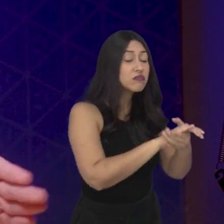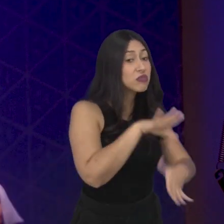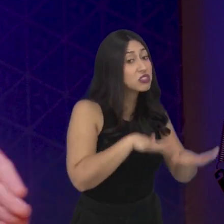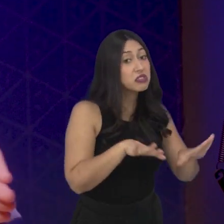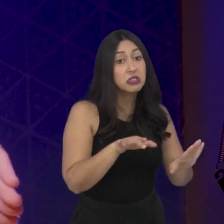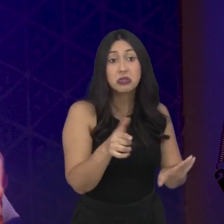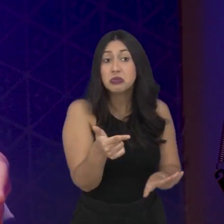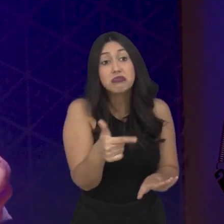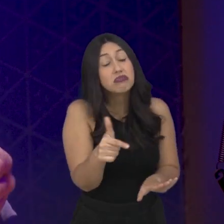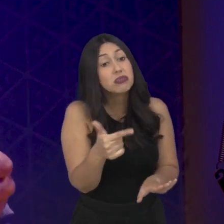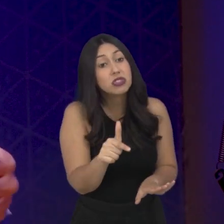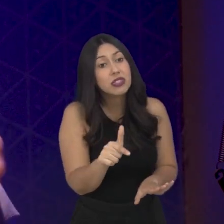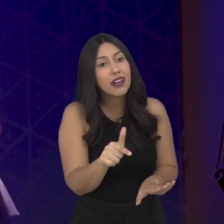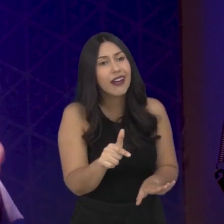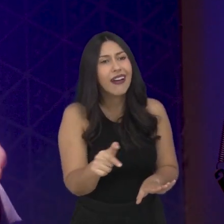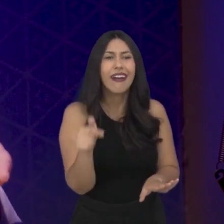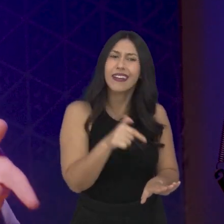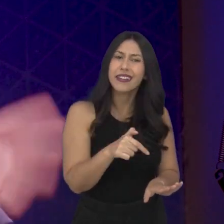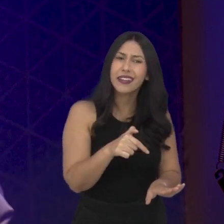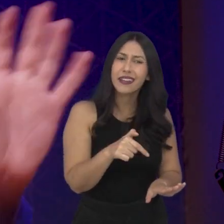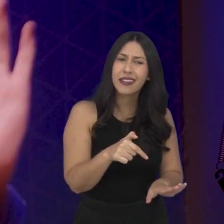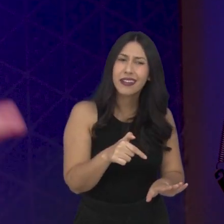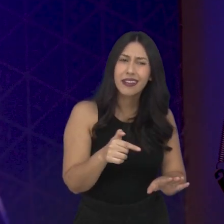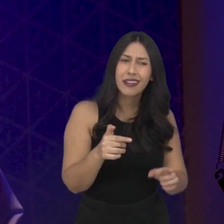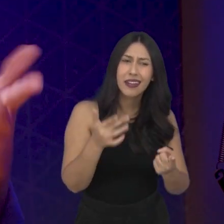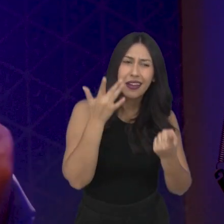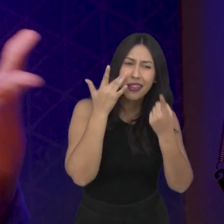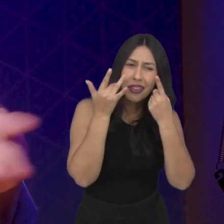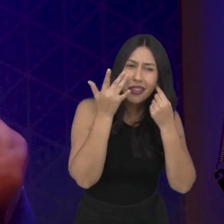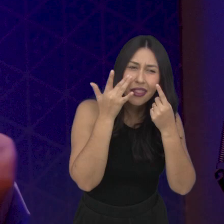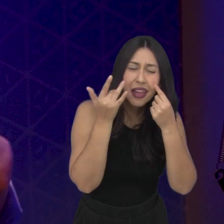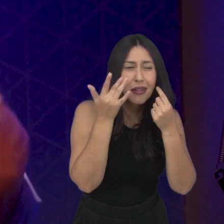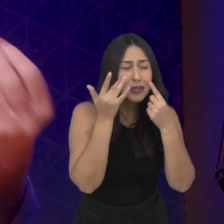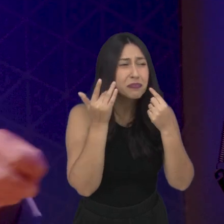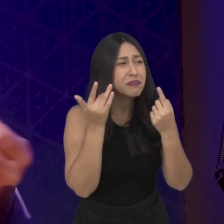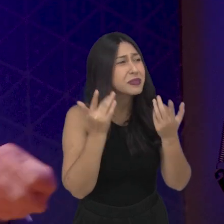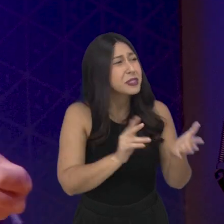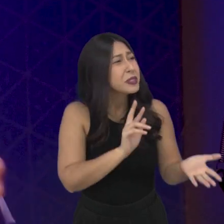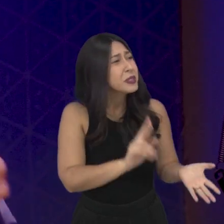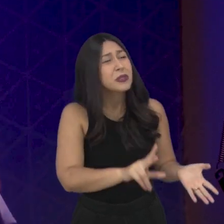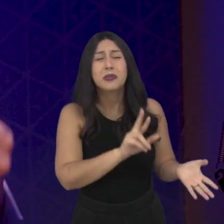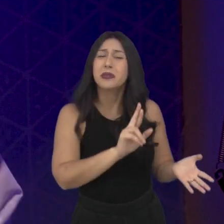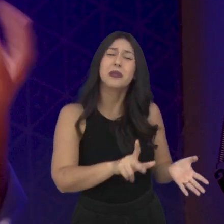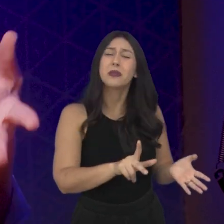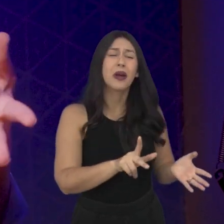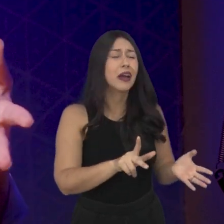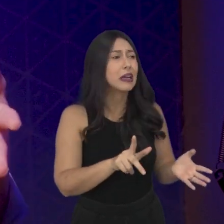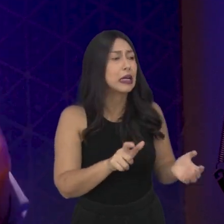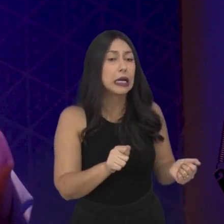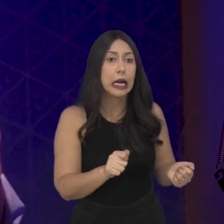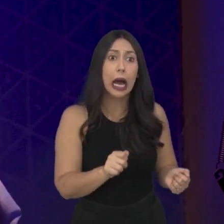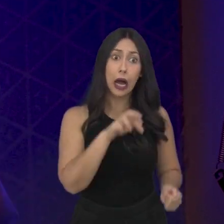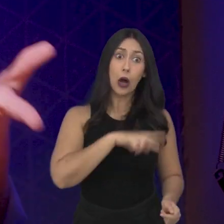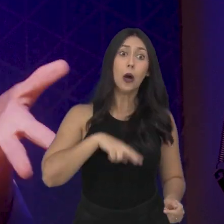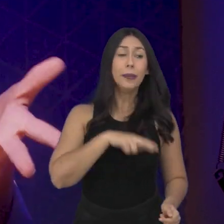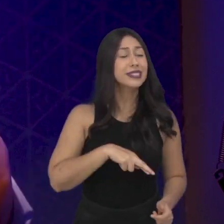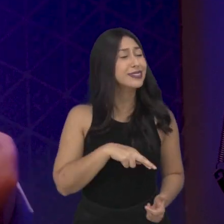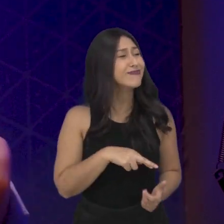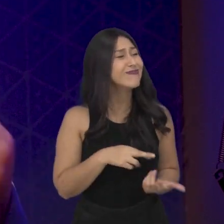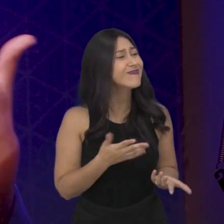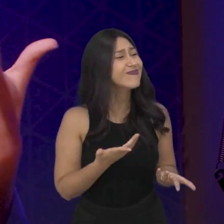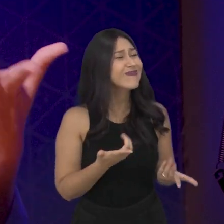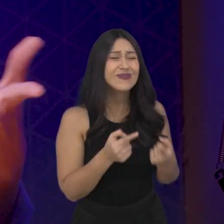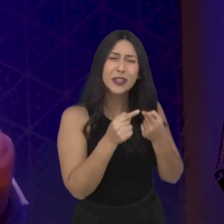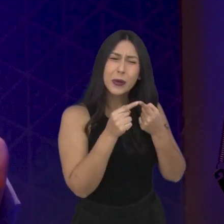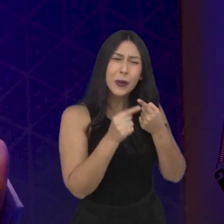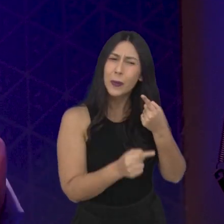tenta enquadrar ele ali, ele é um drama. Não é tão drama. Pode até ter umas questões, mas ele não é tão dramático. É um romance. Não,